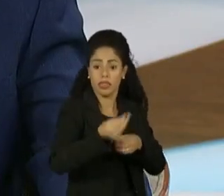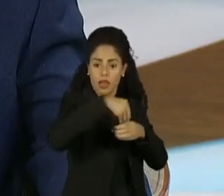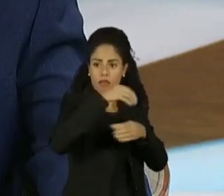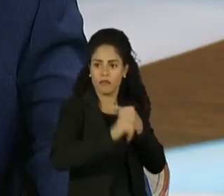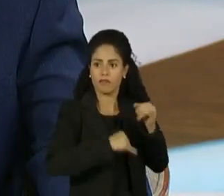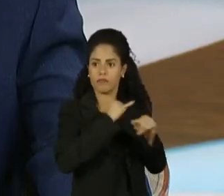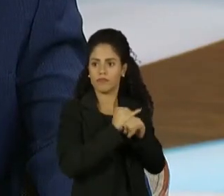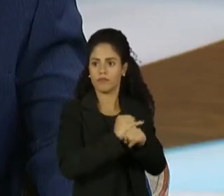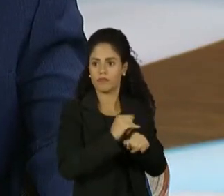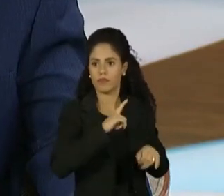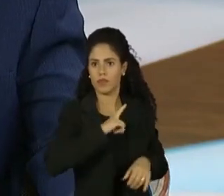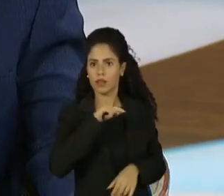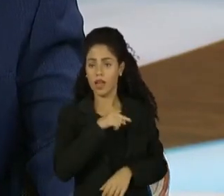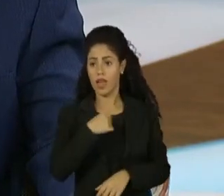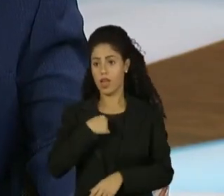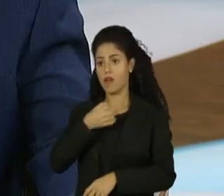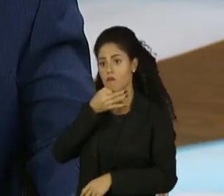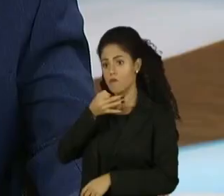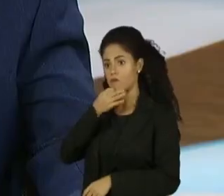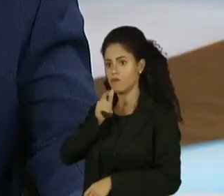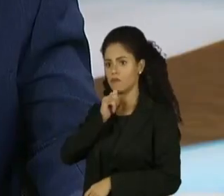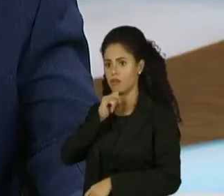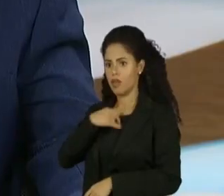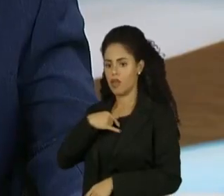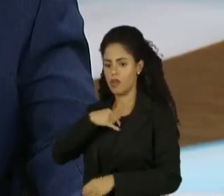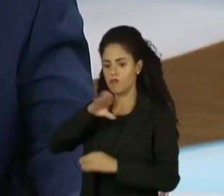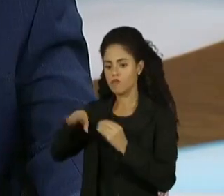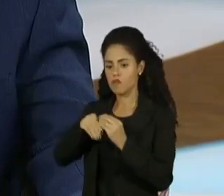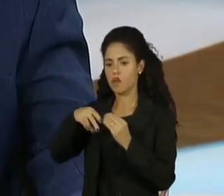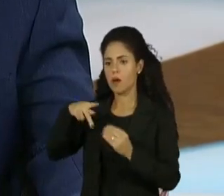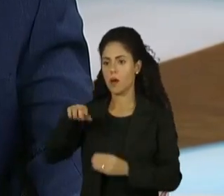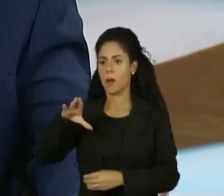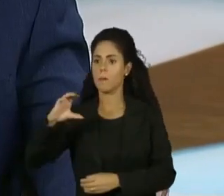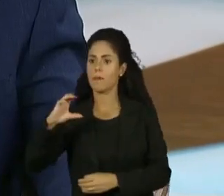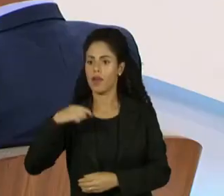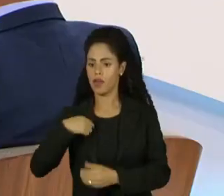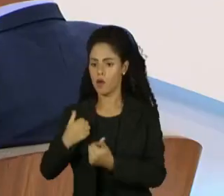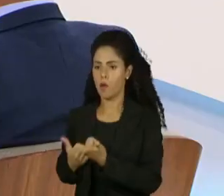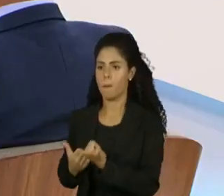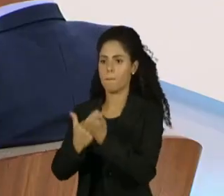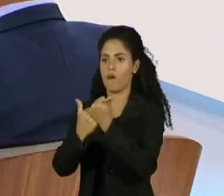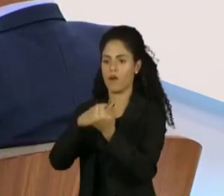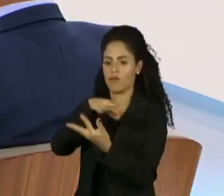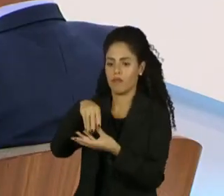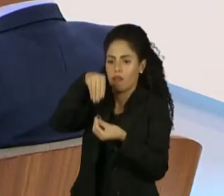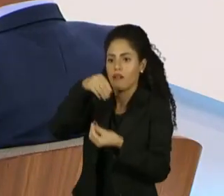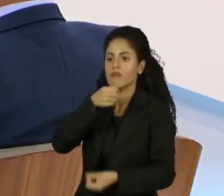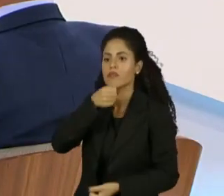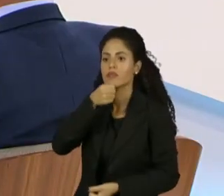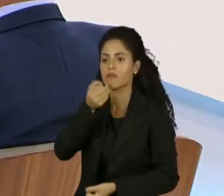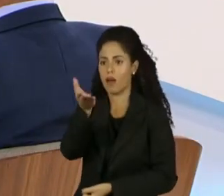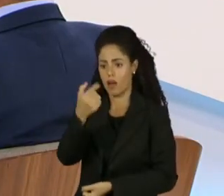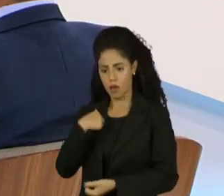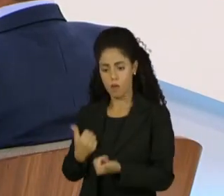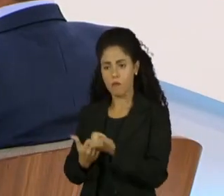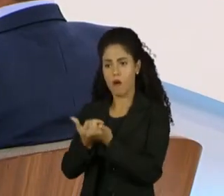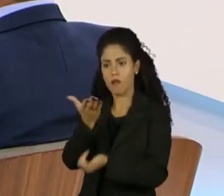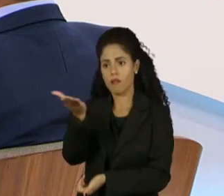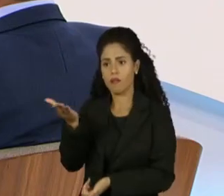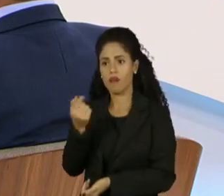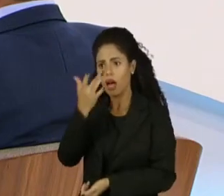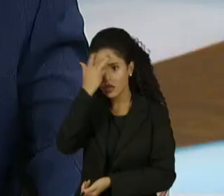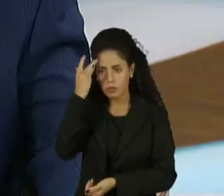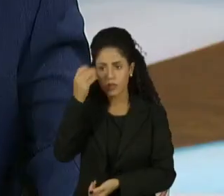de autorregulamentação. Eu, por exemplo, apresentei uma PEC a favor de vocês. Quando houve uma decisão do Supremo Tribunal Federal dizendo que os veículos